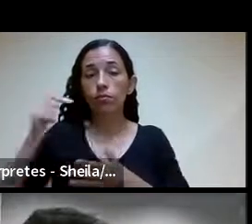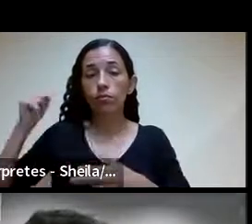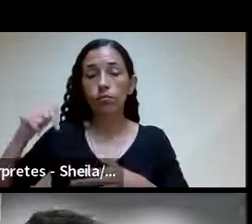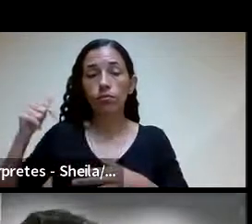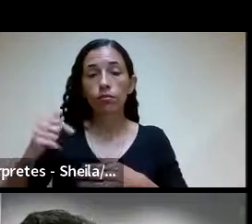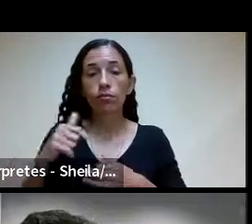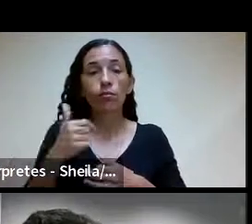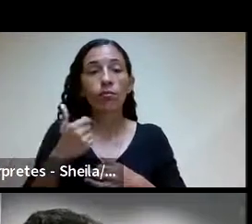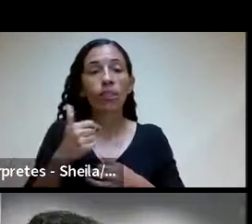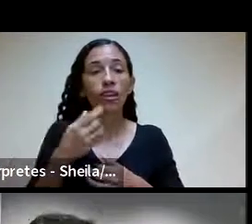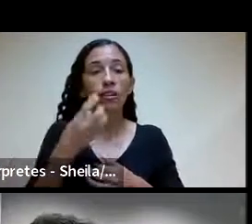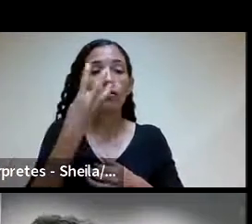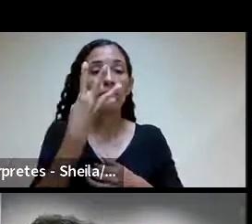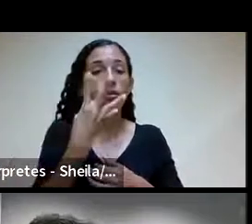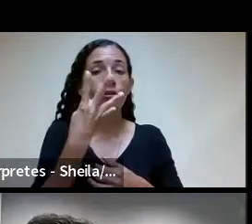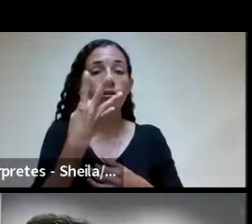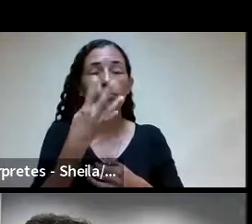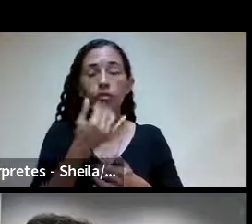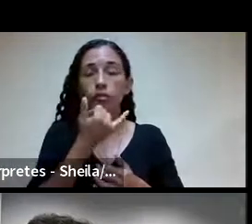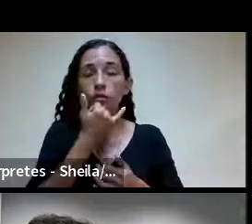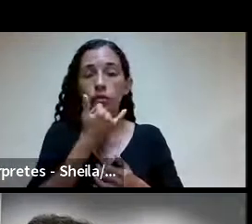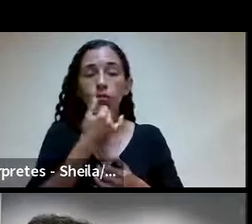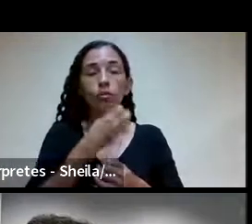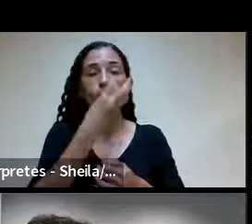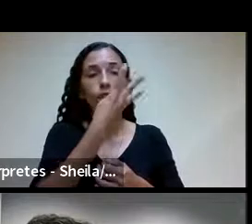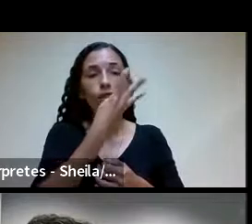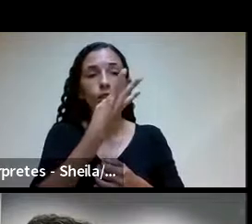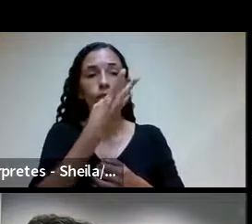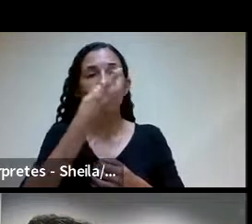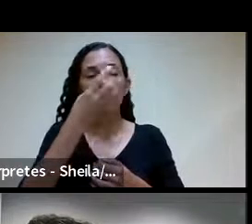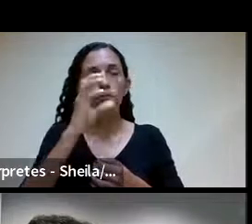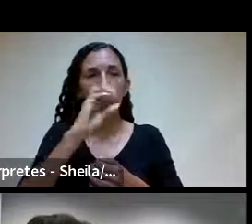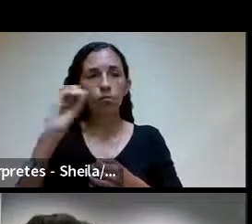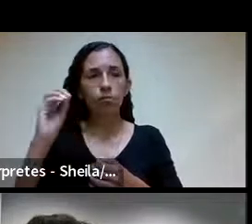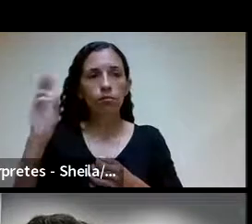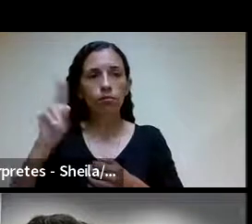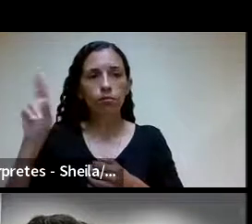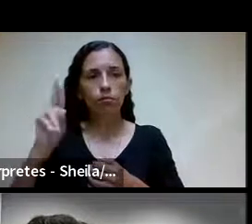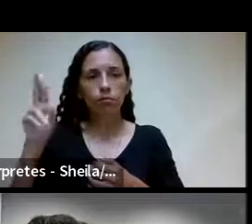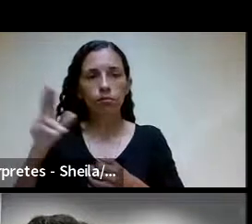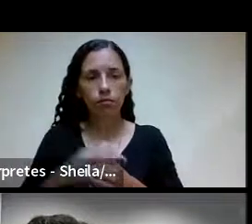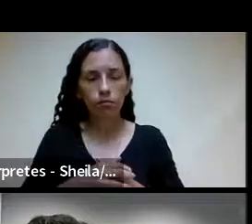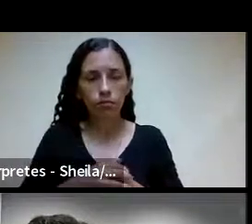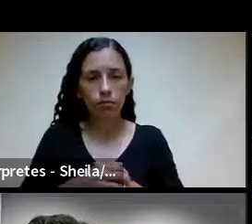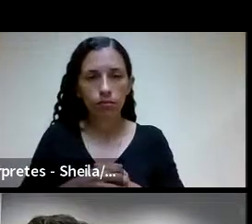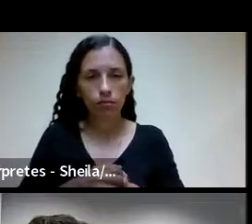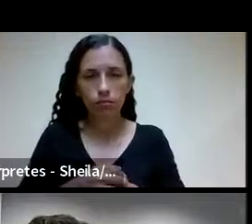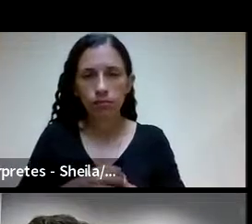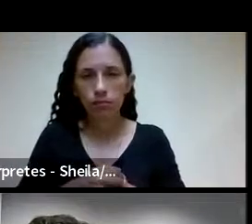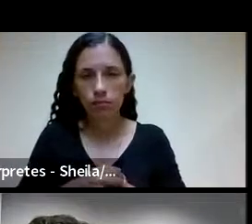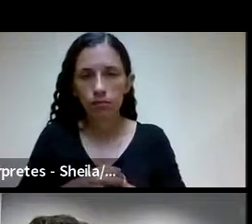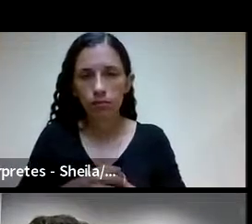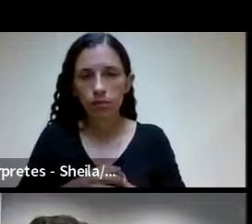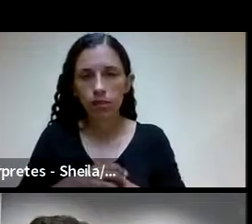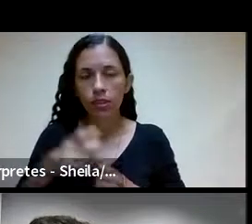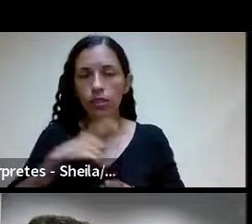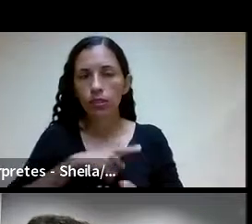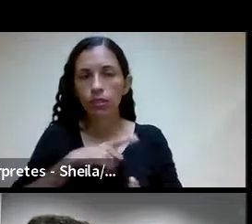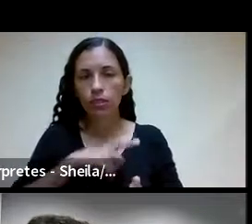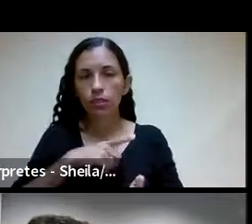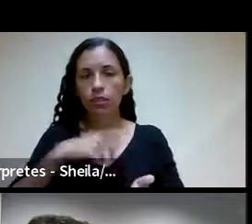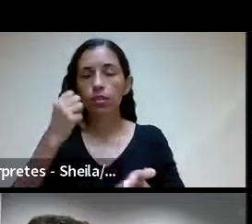R$ 300,00. A despesa refere-se à produção de dois jingles, conforme nota fiscal número